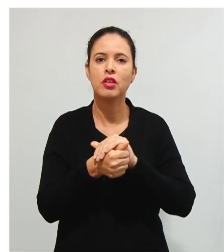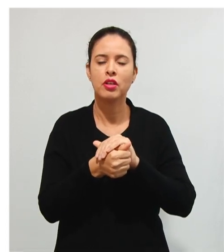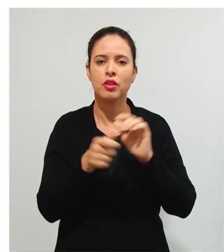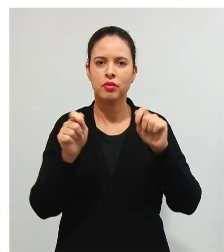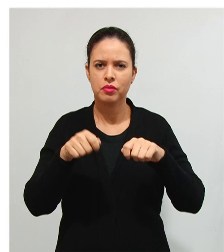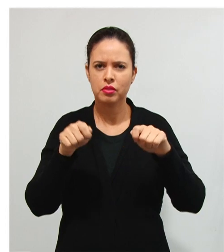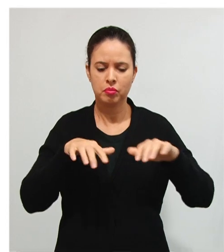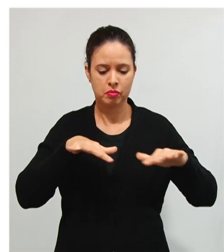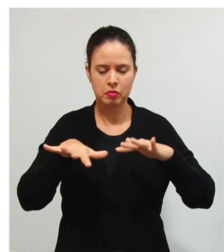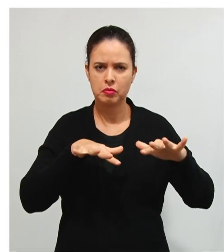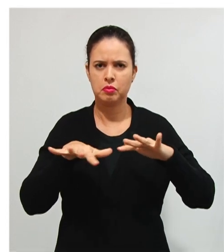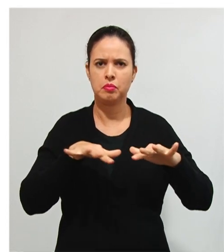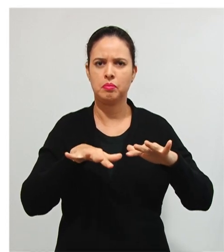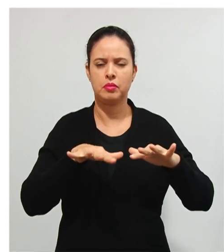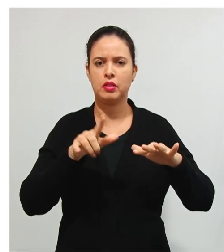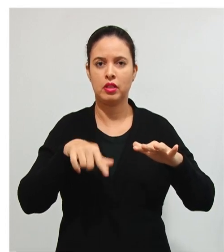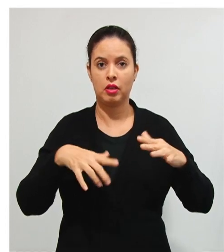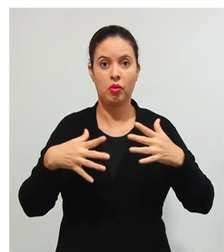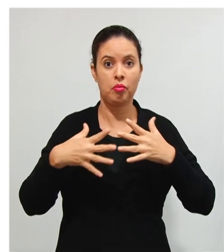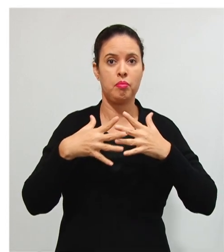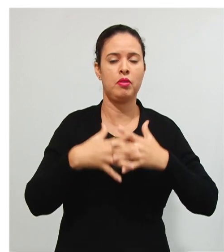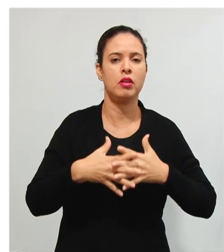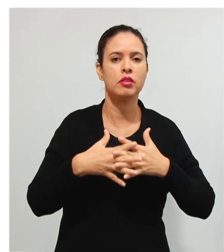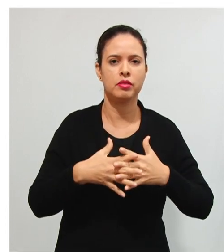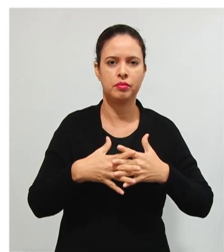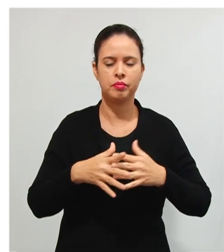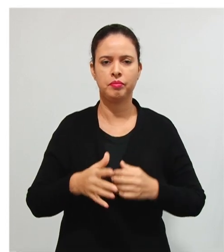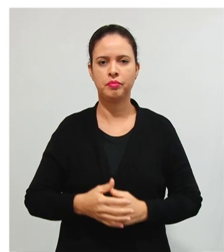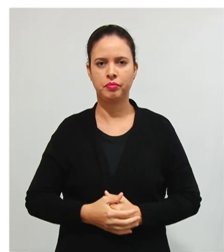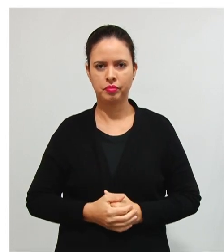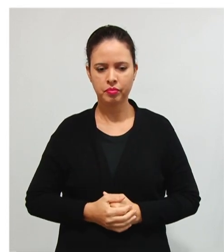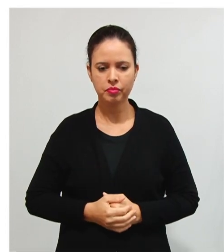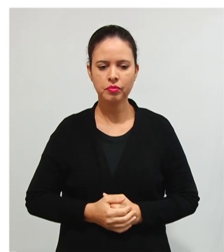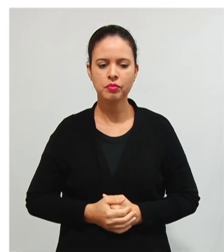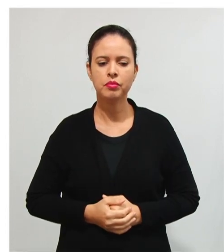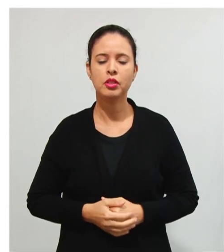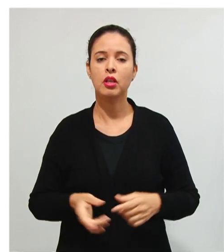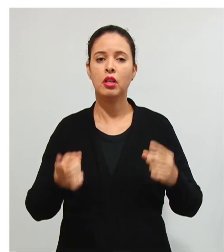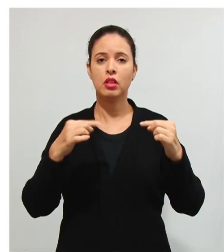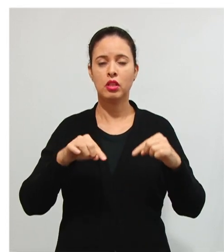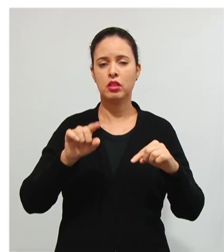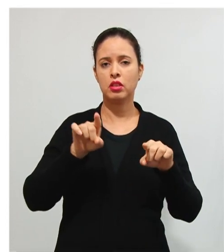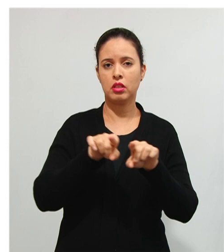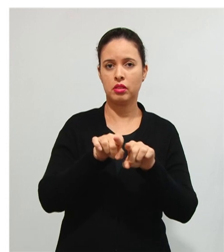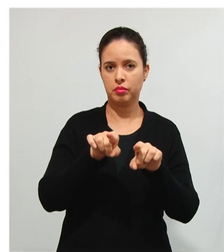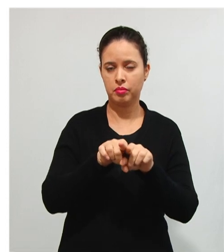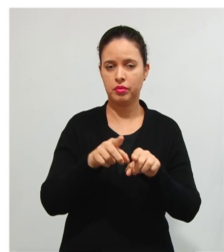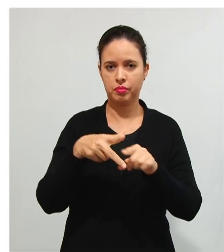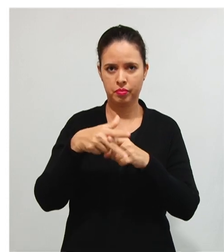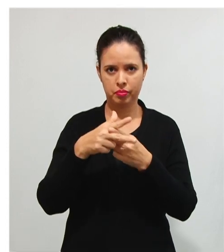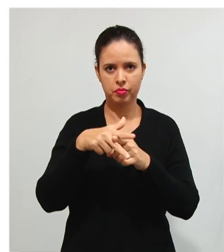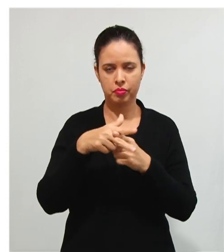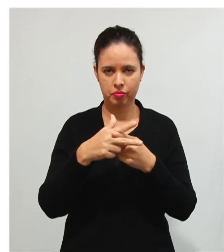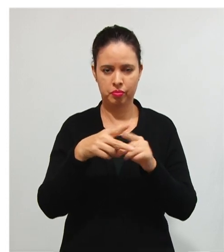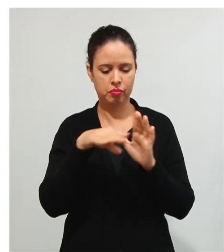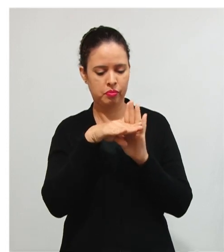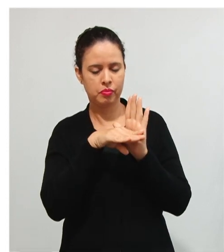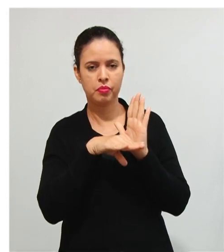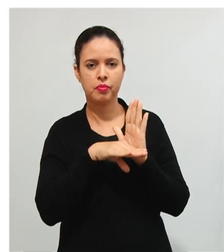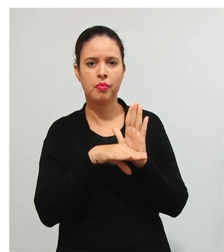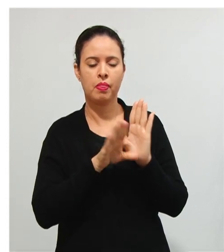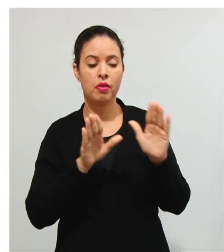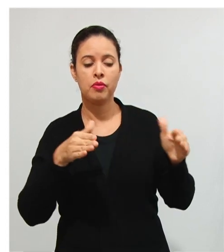mais complexos, a partir de uma sequência de passos. E nessa mesma lógica de ferramentas de programação